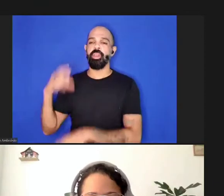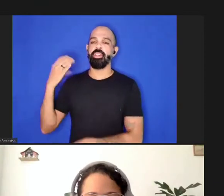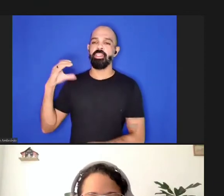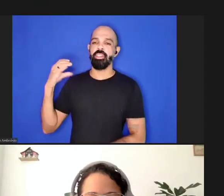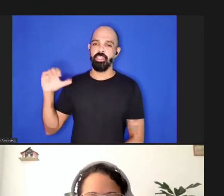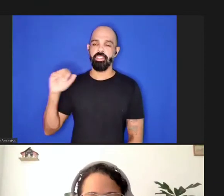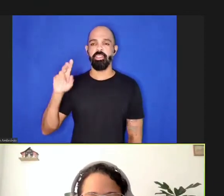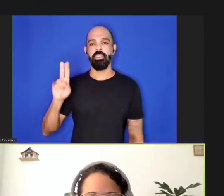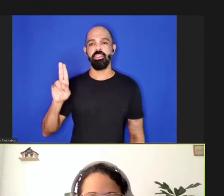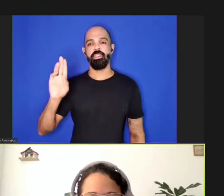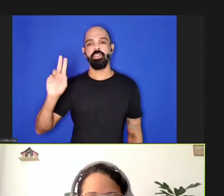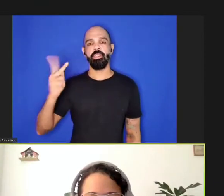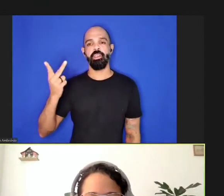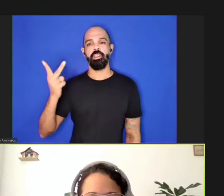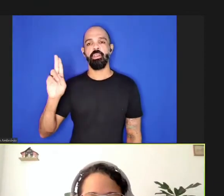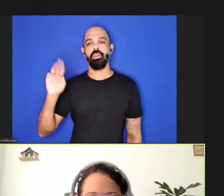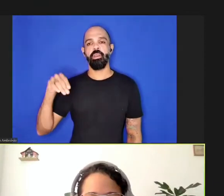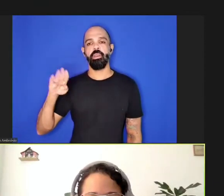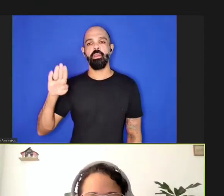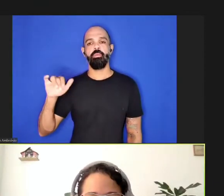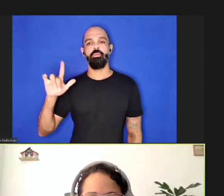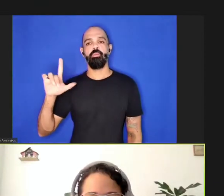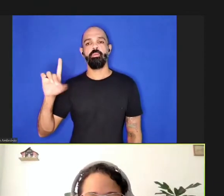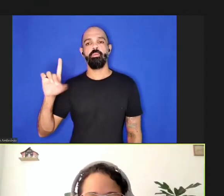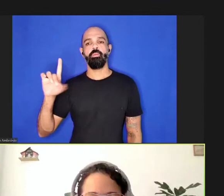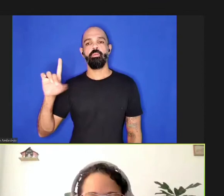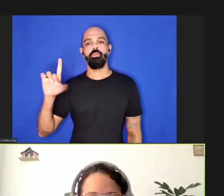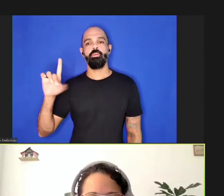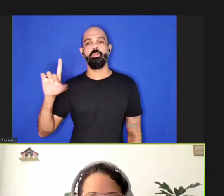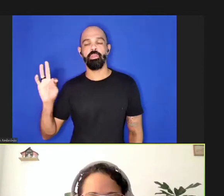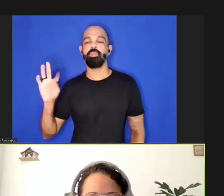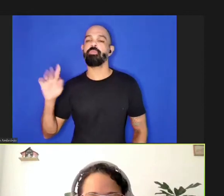Mônica. Sinta-se à vontade para sua apresentação.